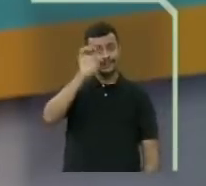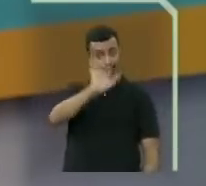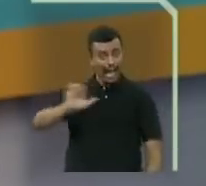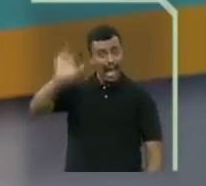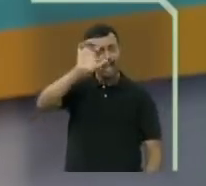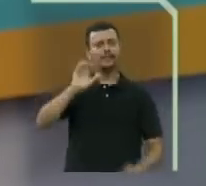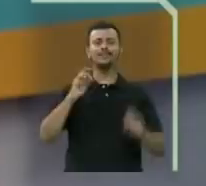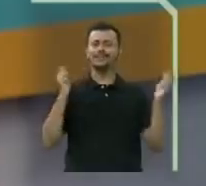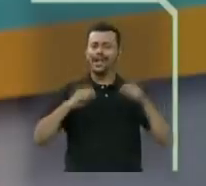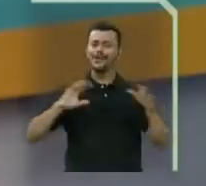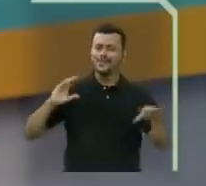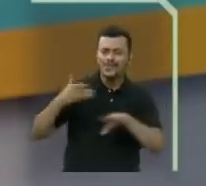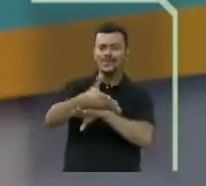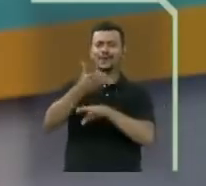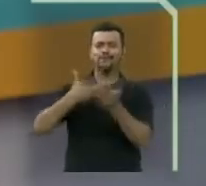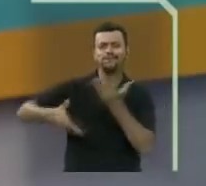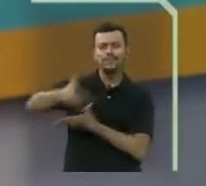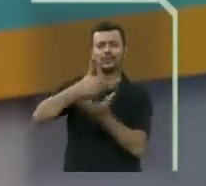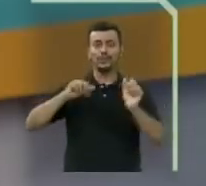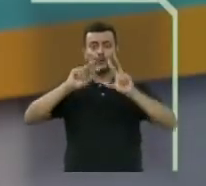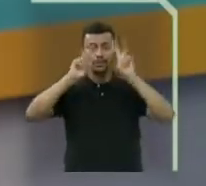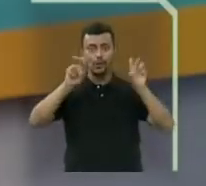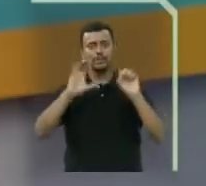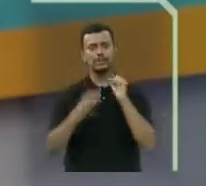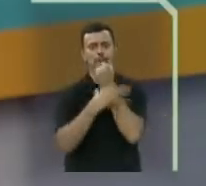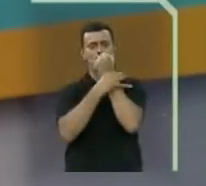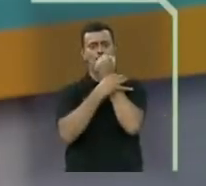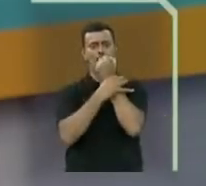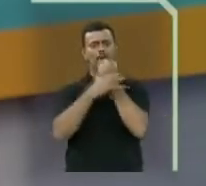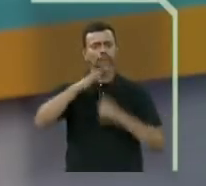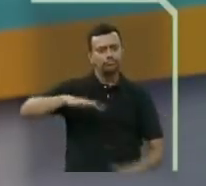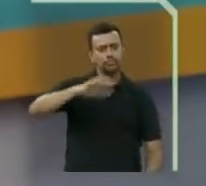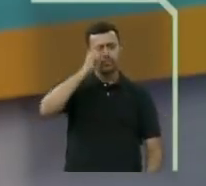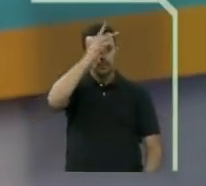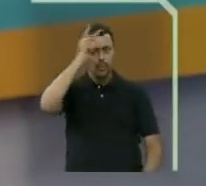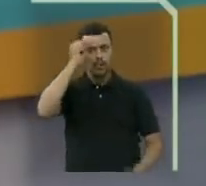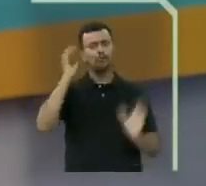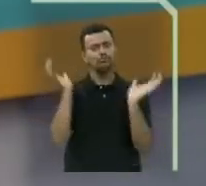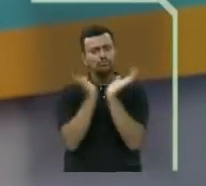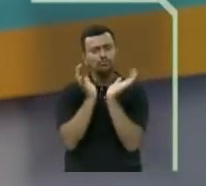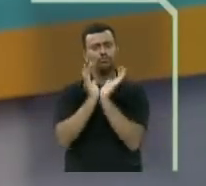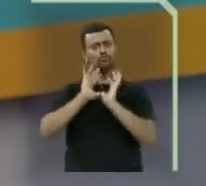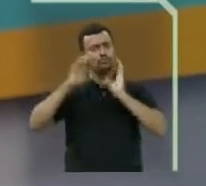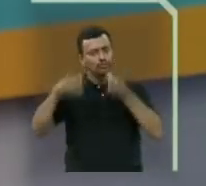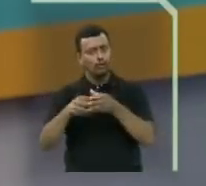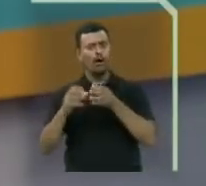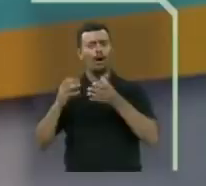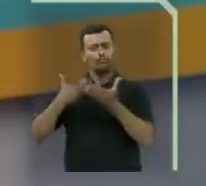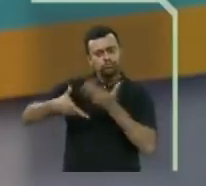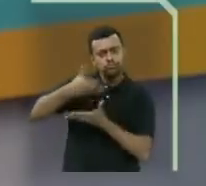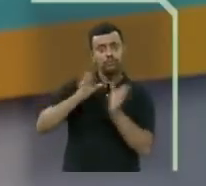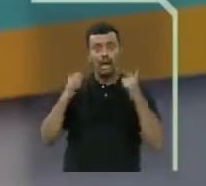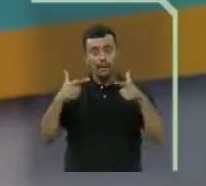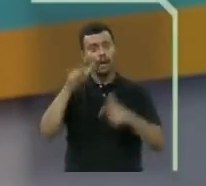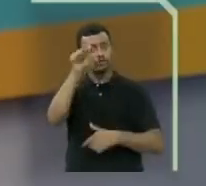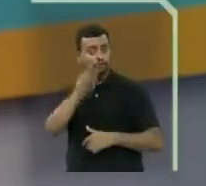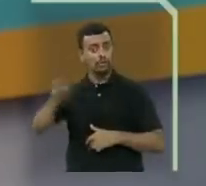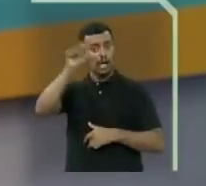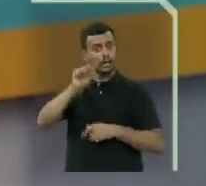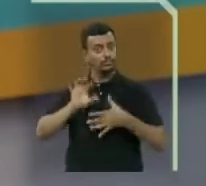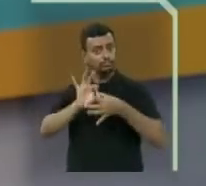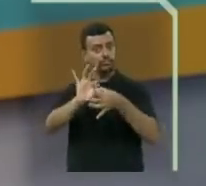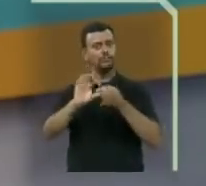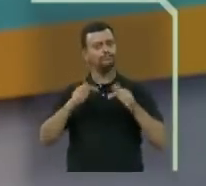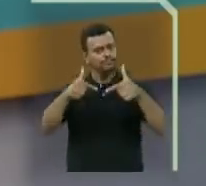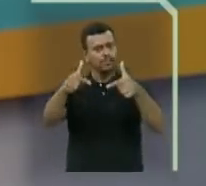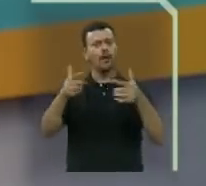participação direta nas decisões da segurança pública, envolvendo as comunidades, envolvendo as associações que delas fazem parte. Porque, dessa maneira,